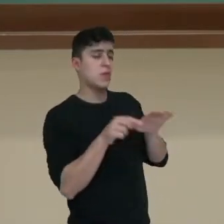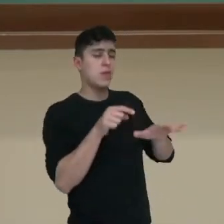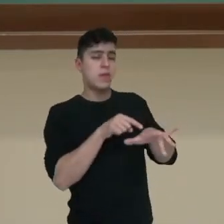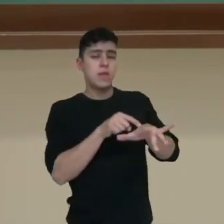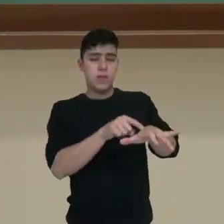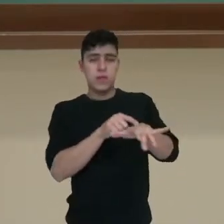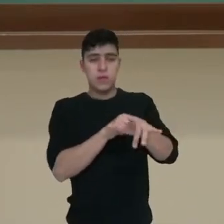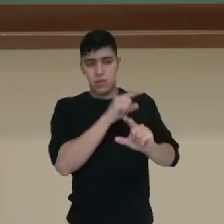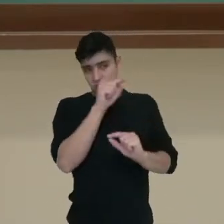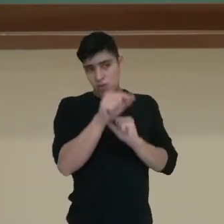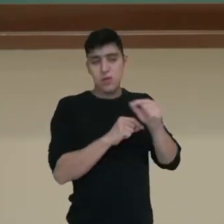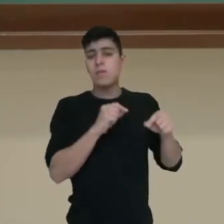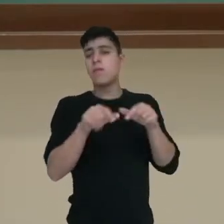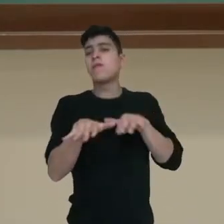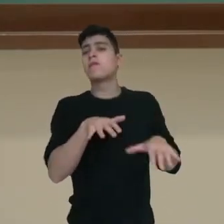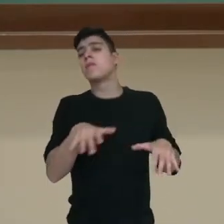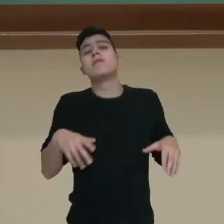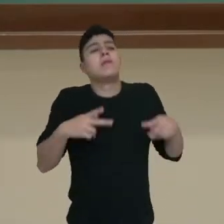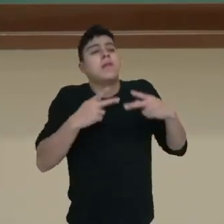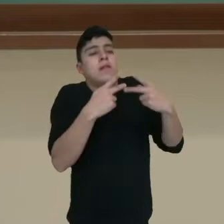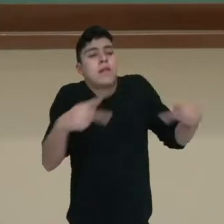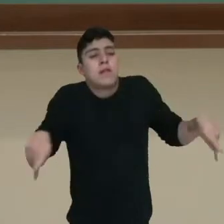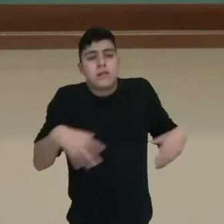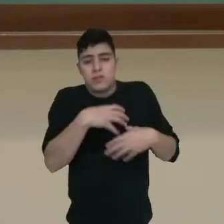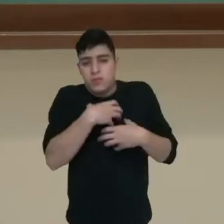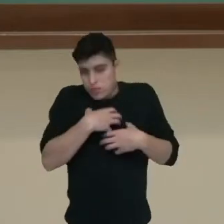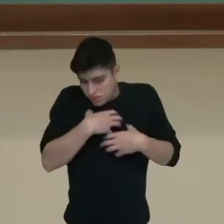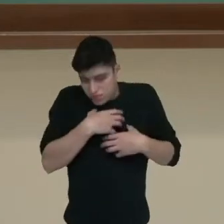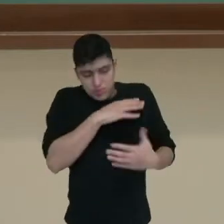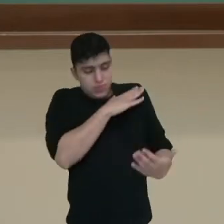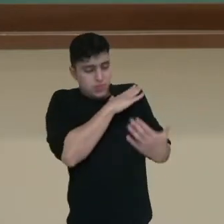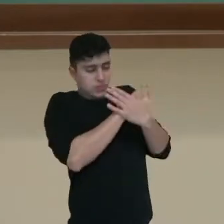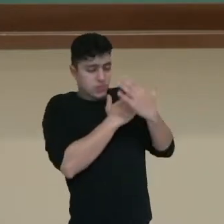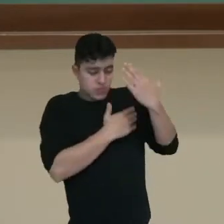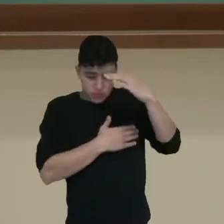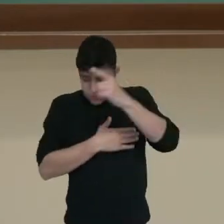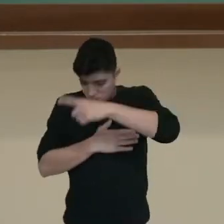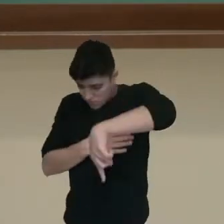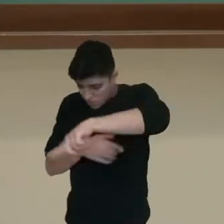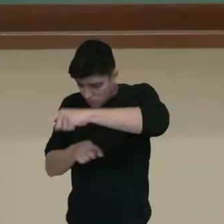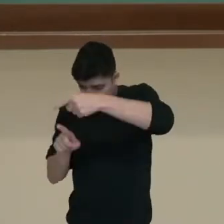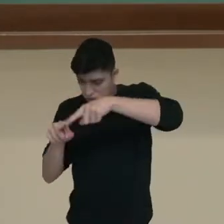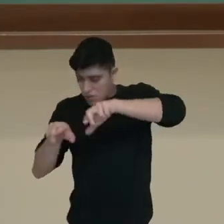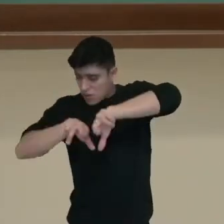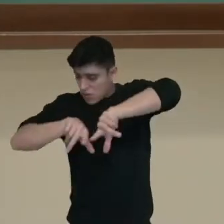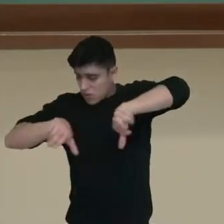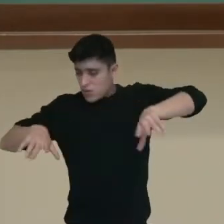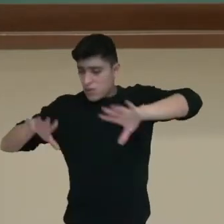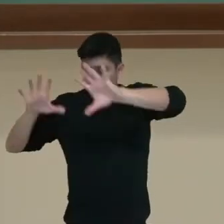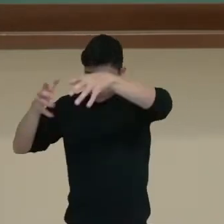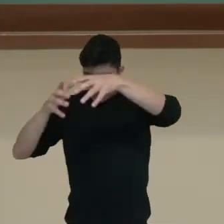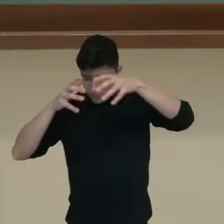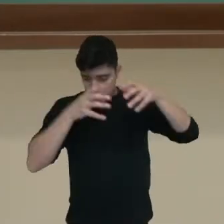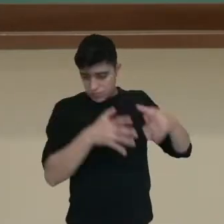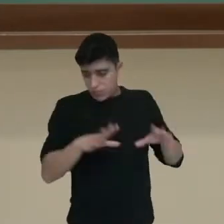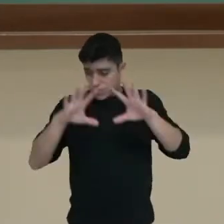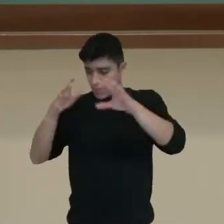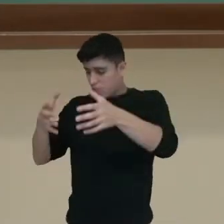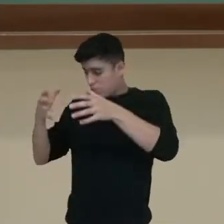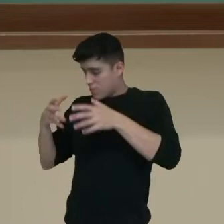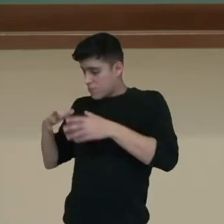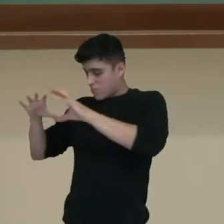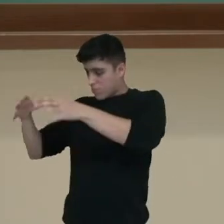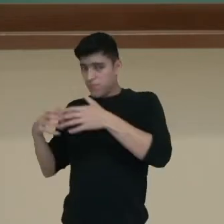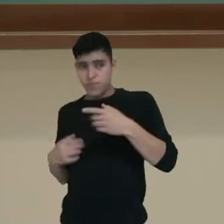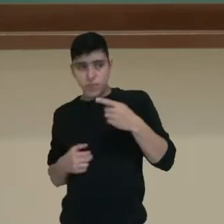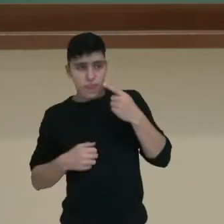através da locomoção. Então, as formas de locomoção é como a gente classifica esses seres vivos. Essa classificação aqui é a